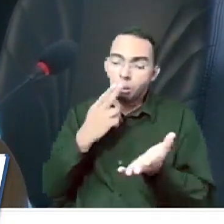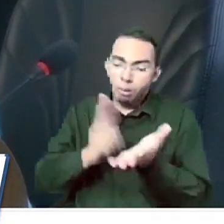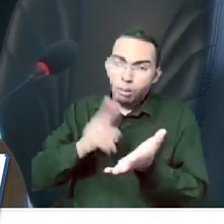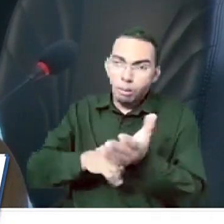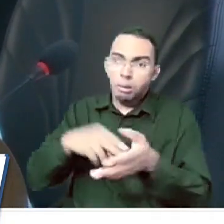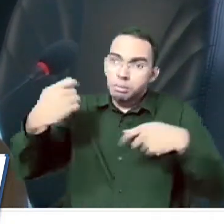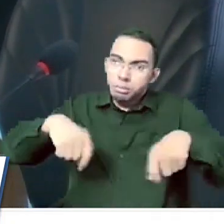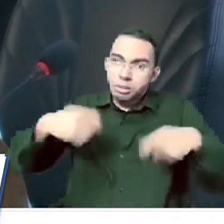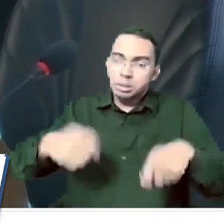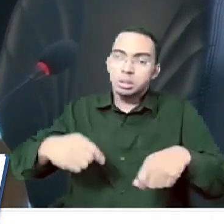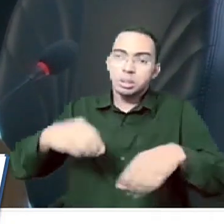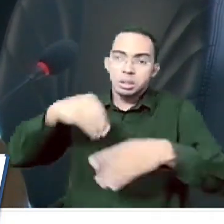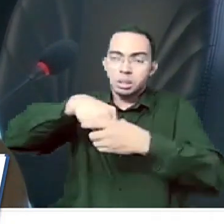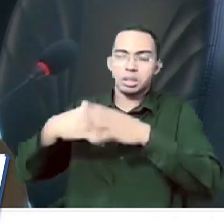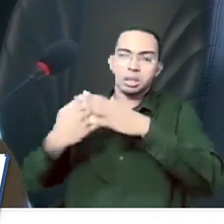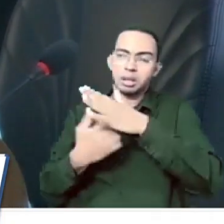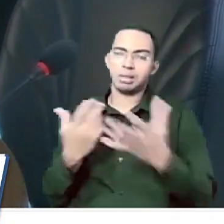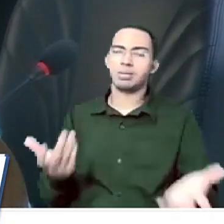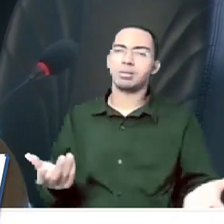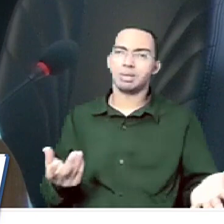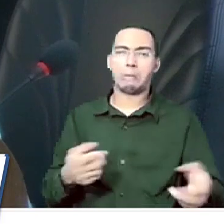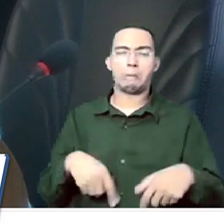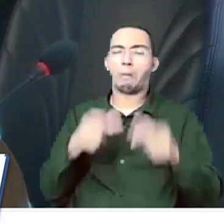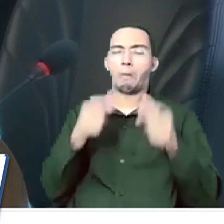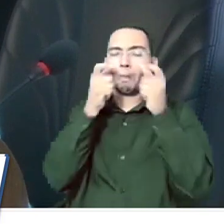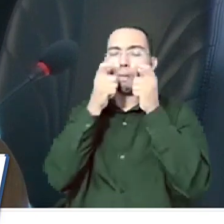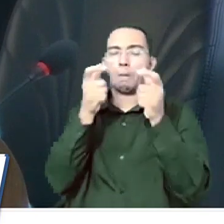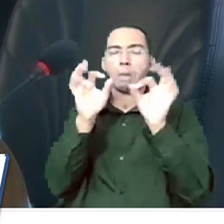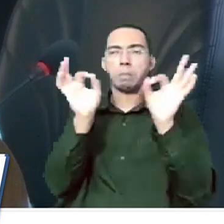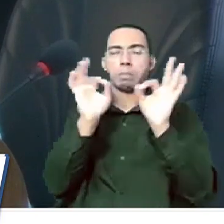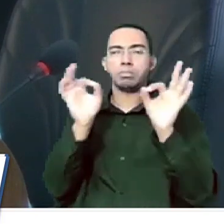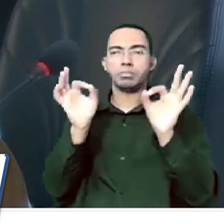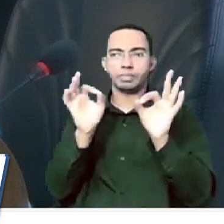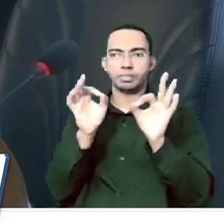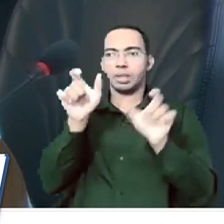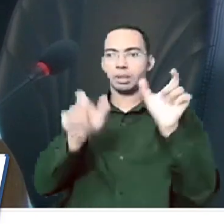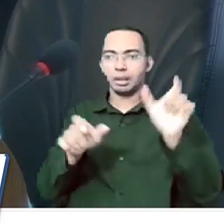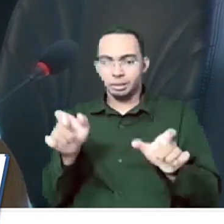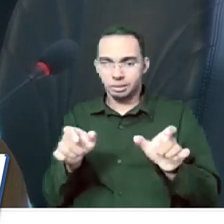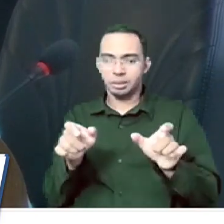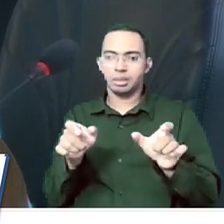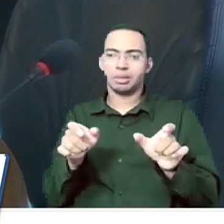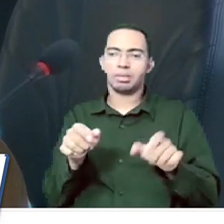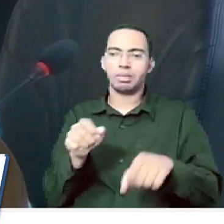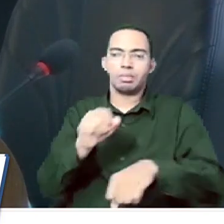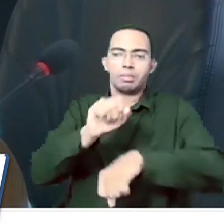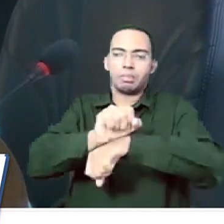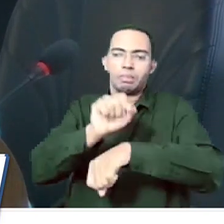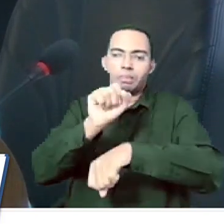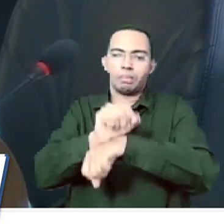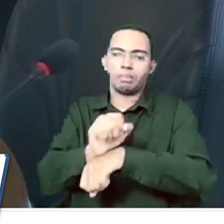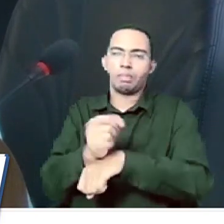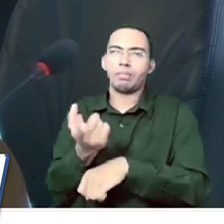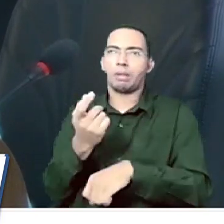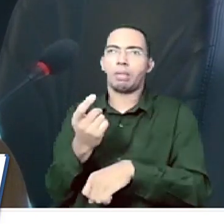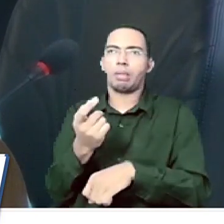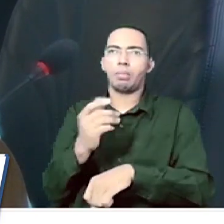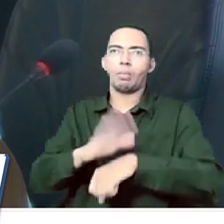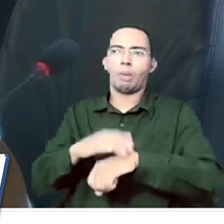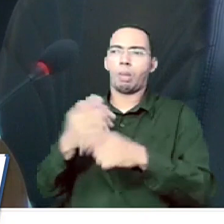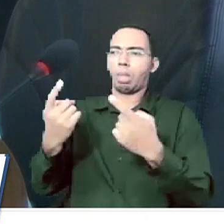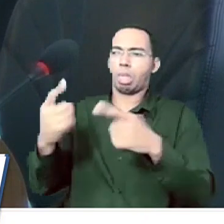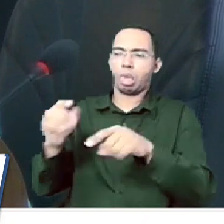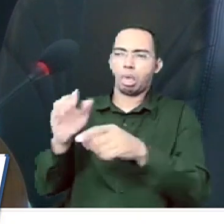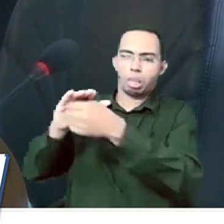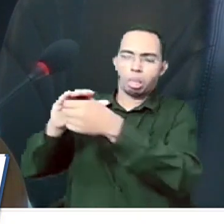empresas, e a gente não observa exatamente isso. Pessoas que são repreendidas do trabalho, pessoas que